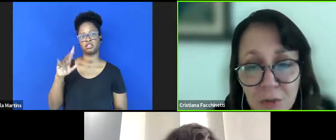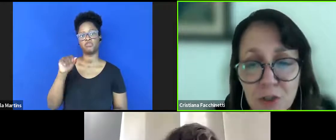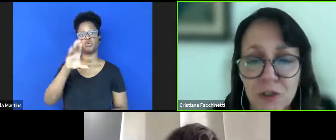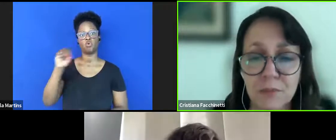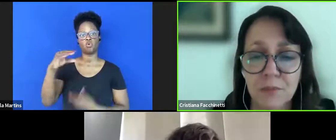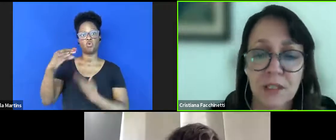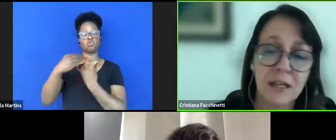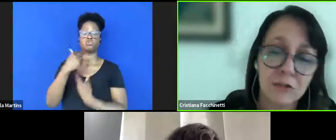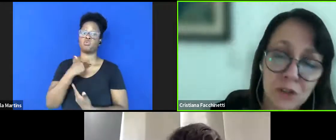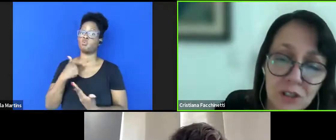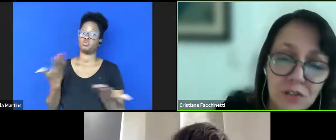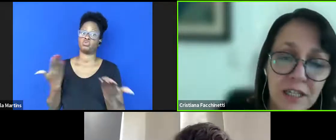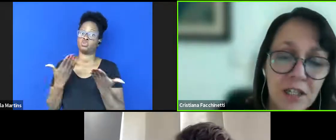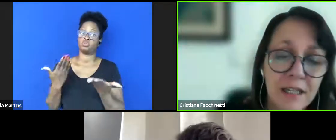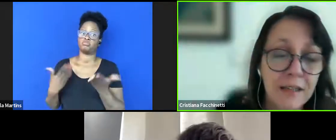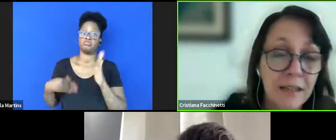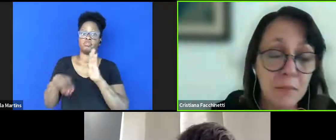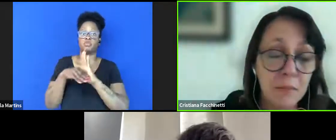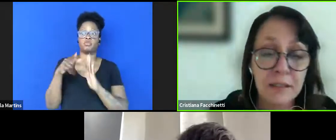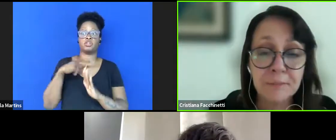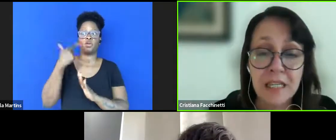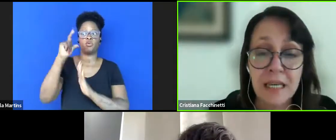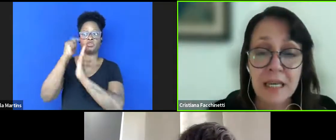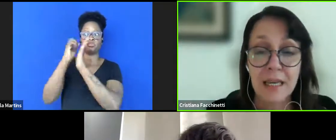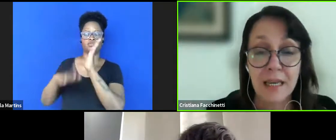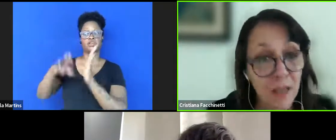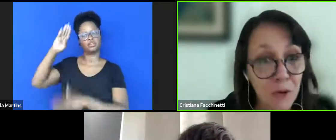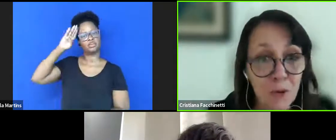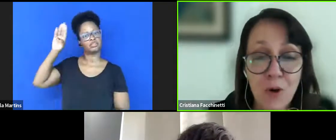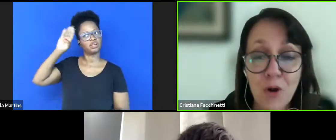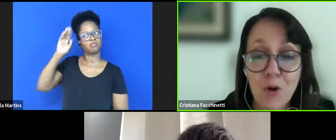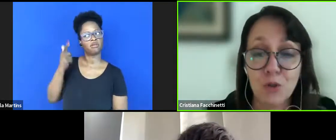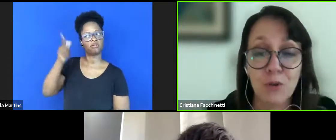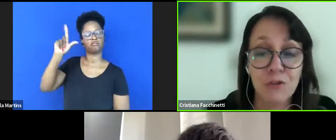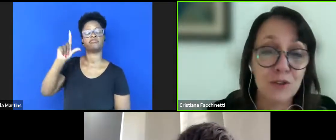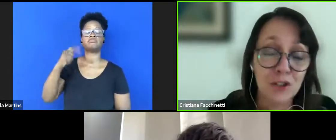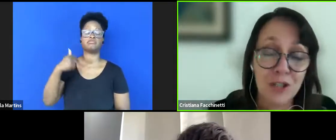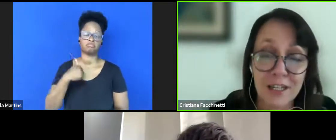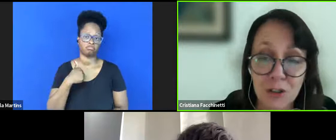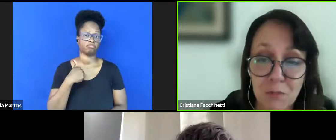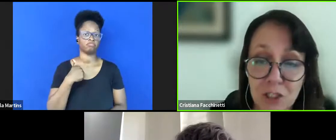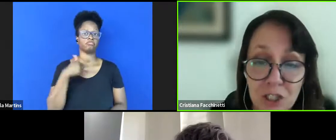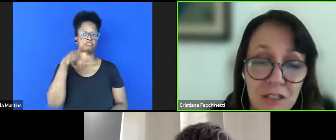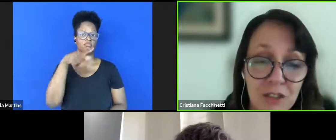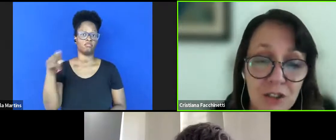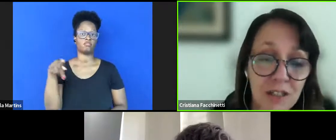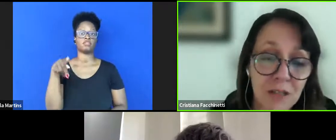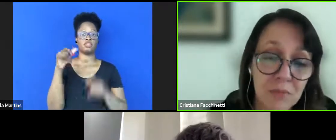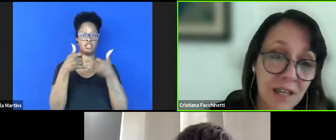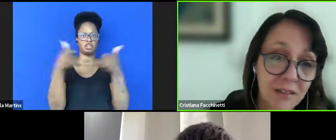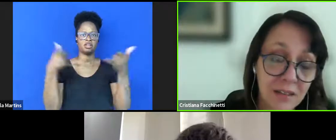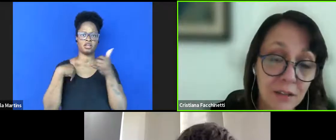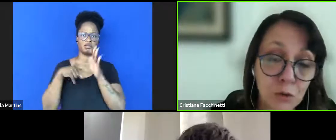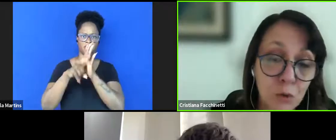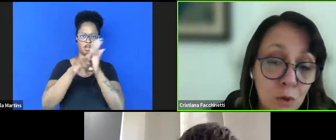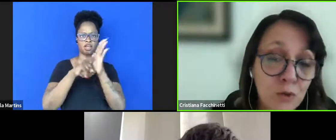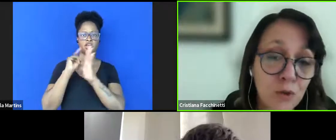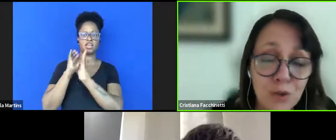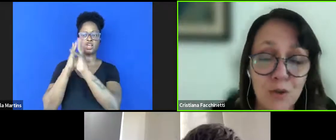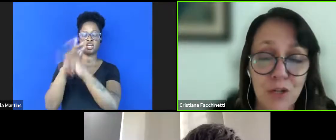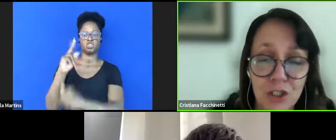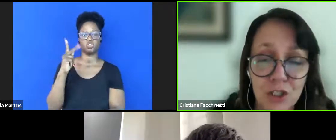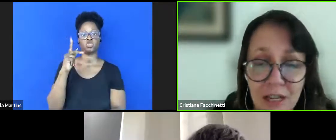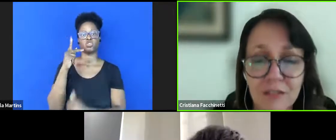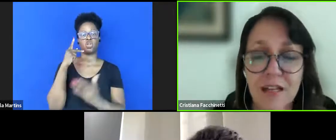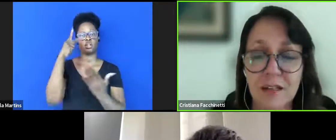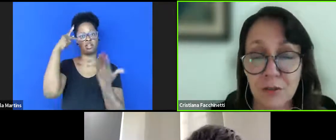estar aqui hoje porque está em outra atividade acadêmica. Eu, os professores da linha de pesquisa em História da Psiquiatria, todo o